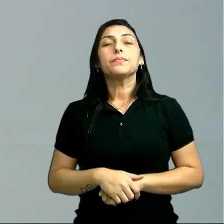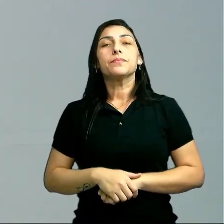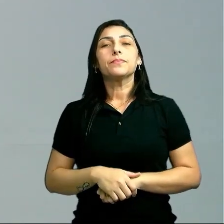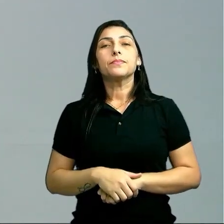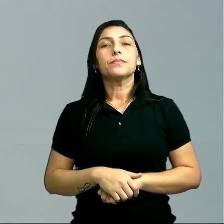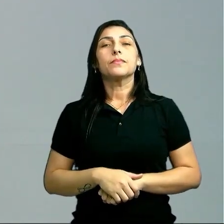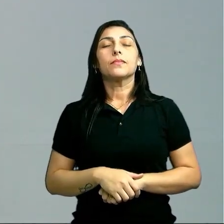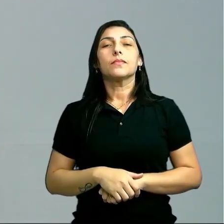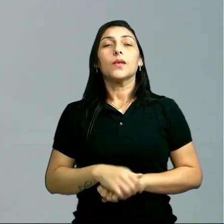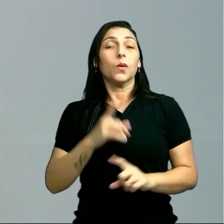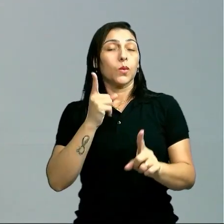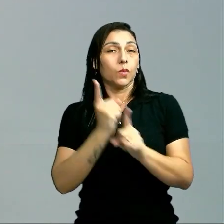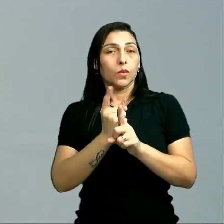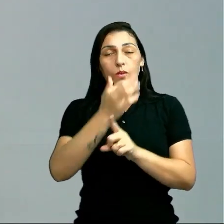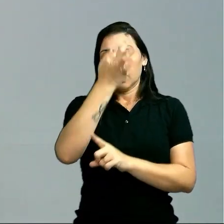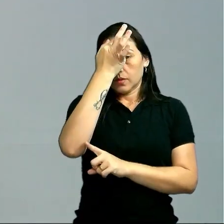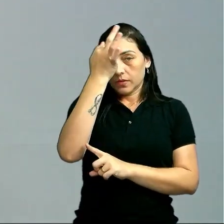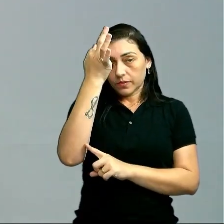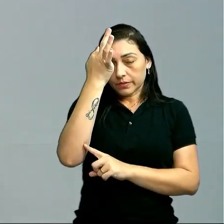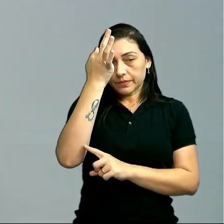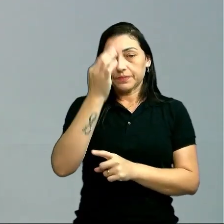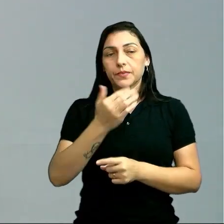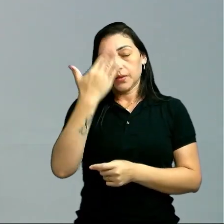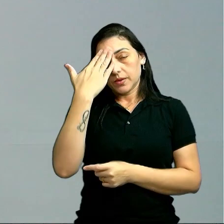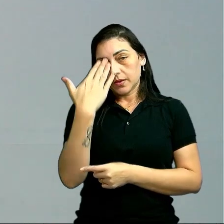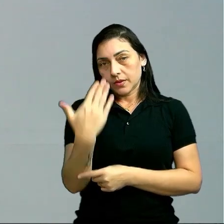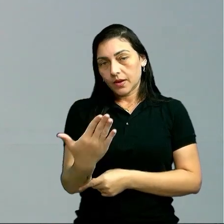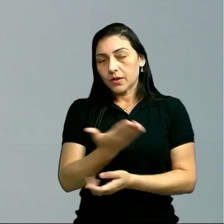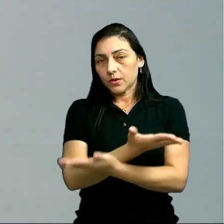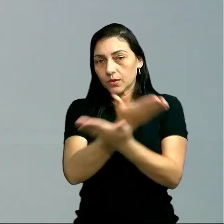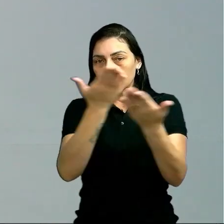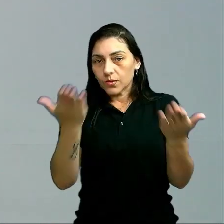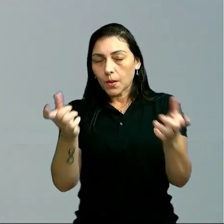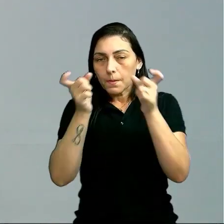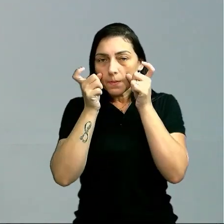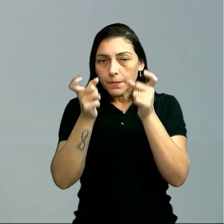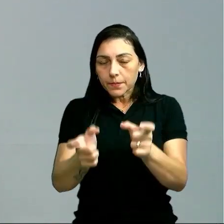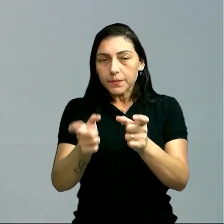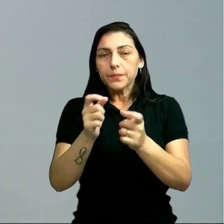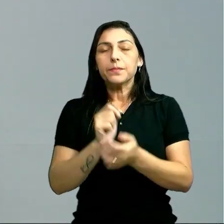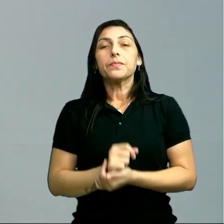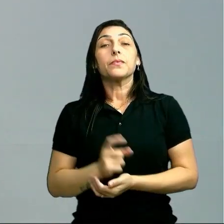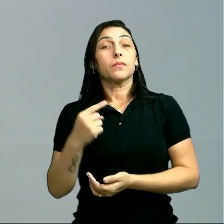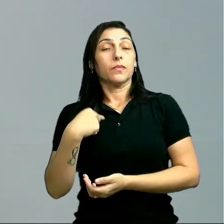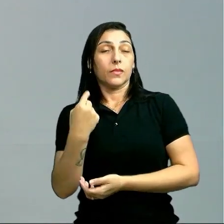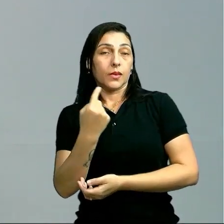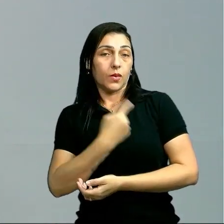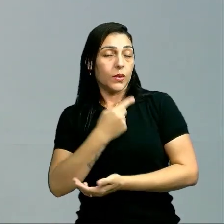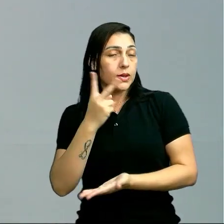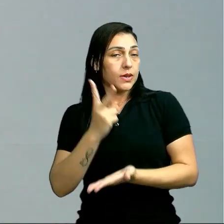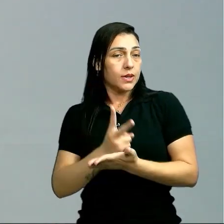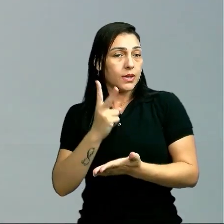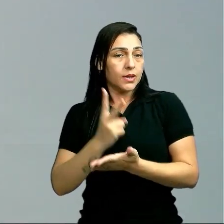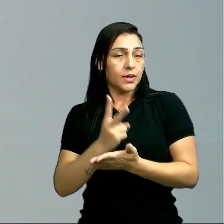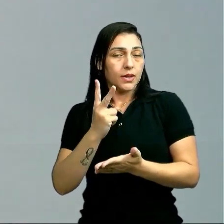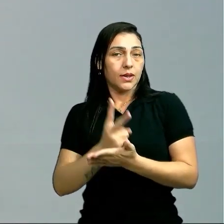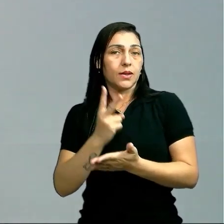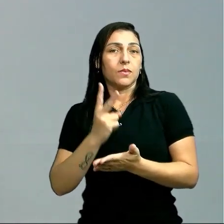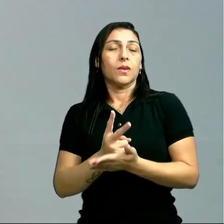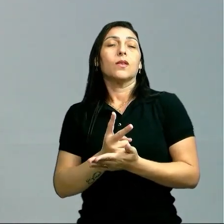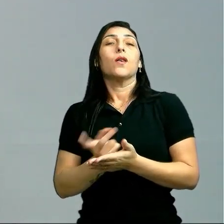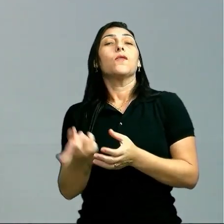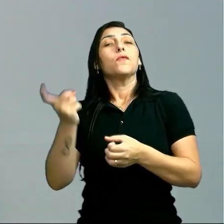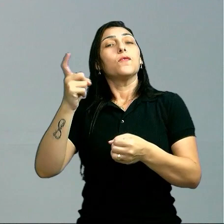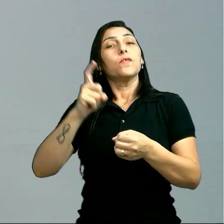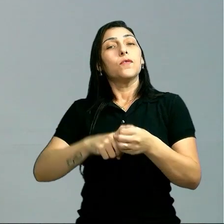foi mais um encontro filosófico. Eu agradeço a todos pela atenção a gente sempre conclama que